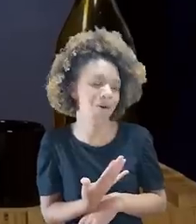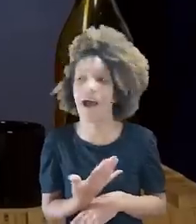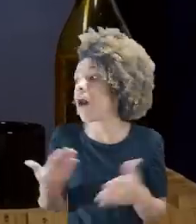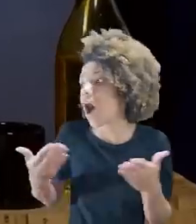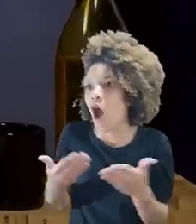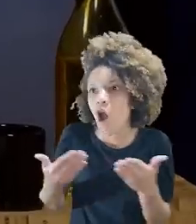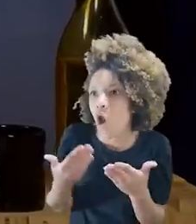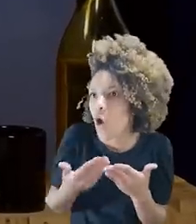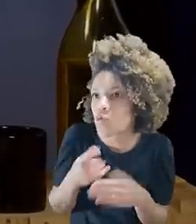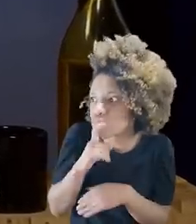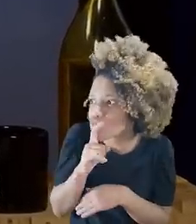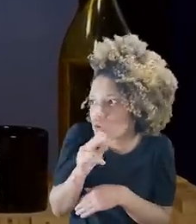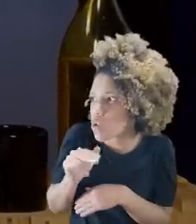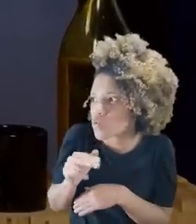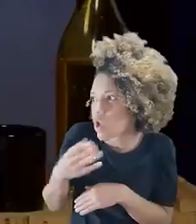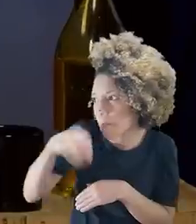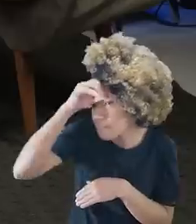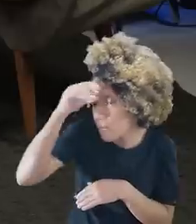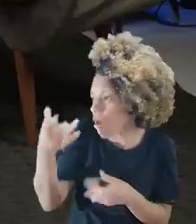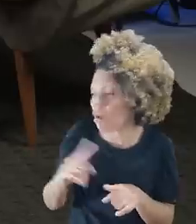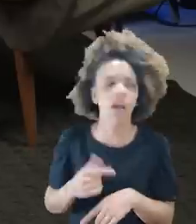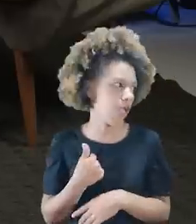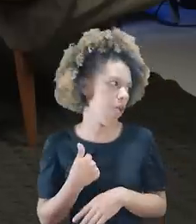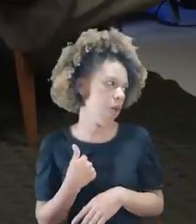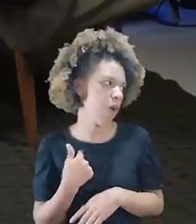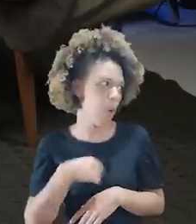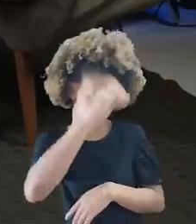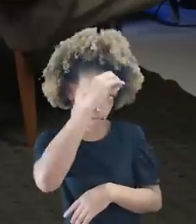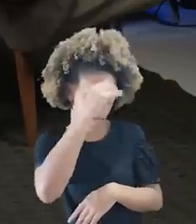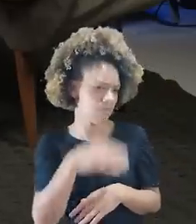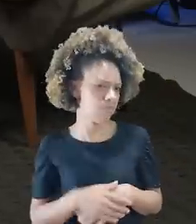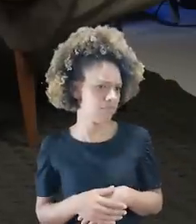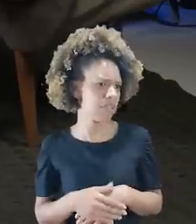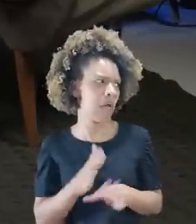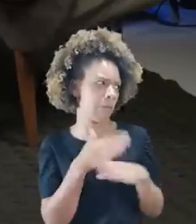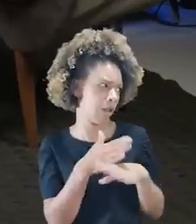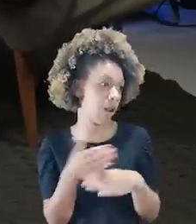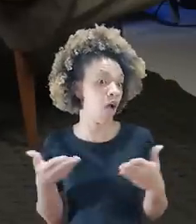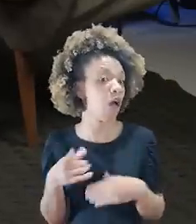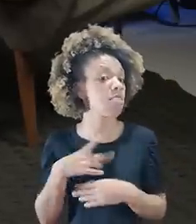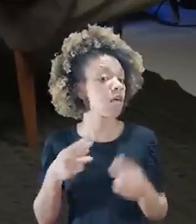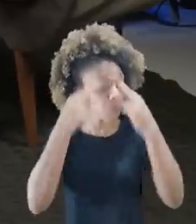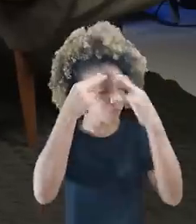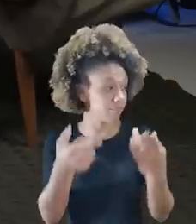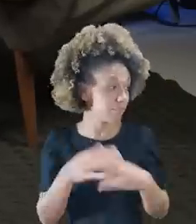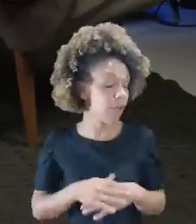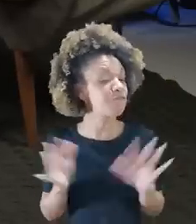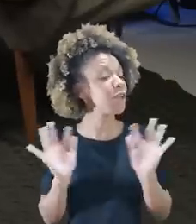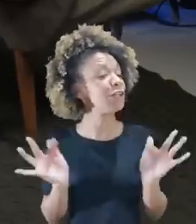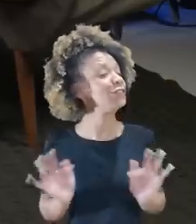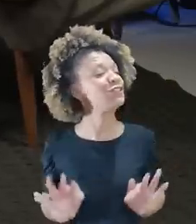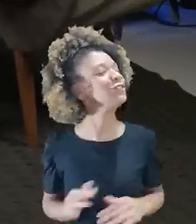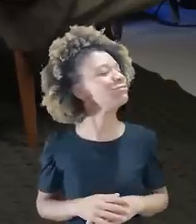agora Eu nunca fui imbecil porque olha o que eu fiz era eu era um imbecil estab banado agora eu tenho um transtorno agora eu tô feliz agora